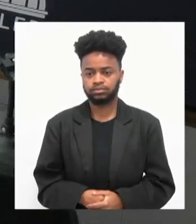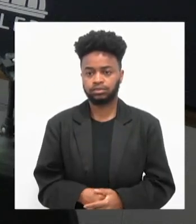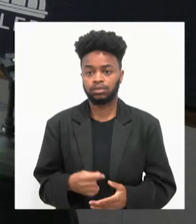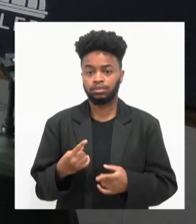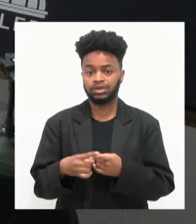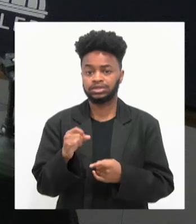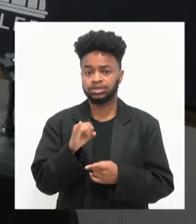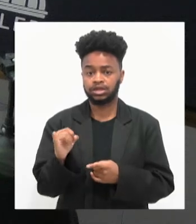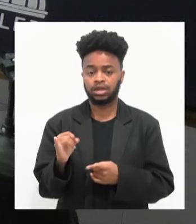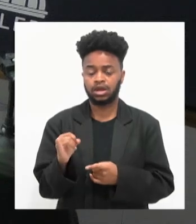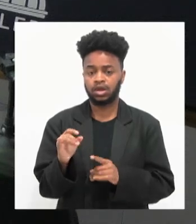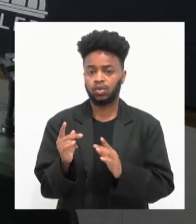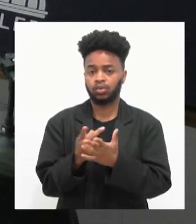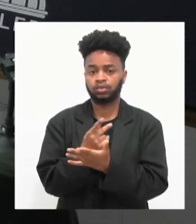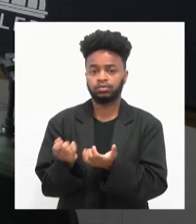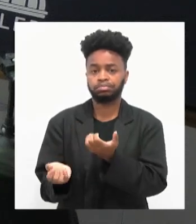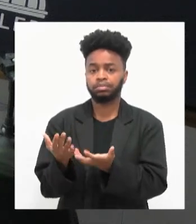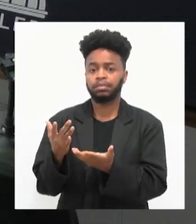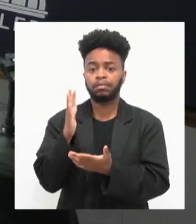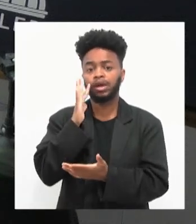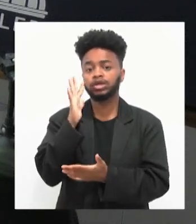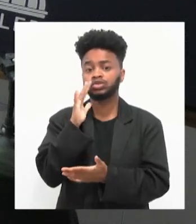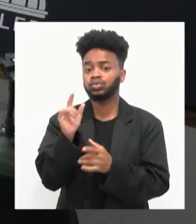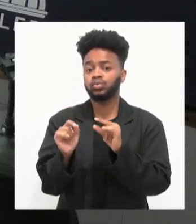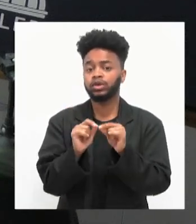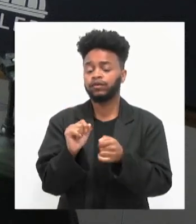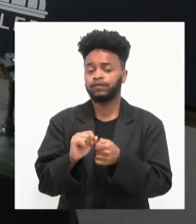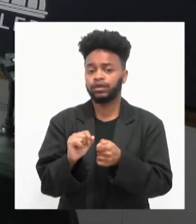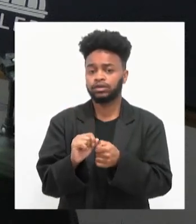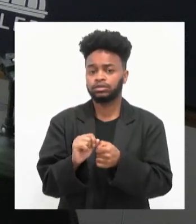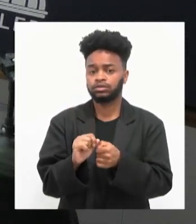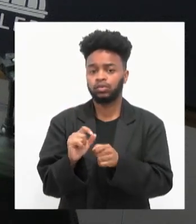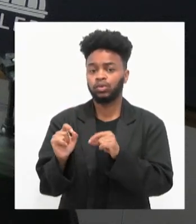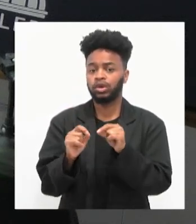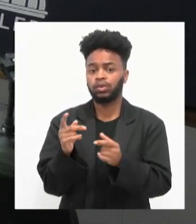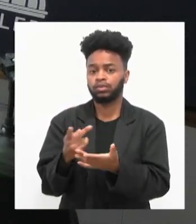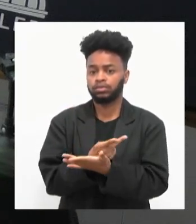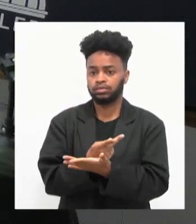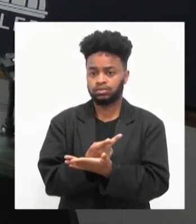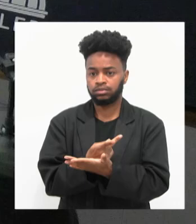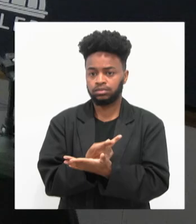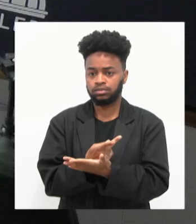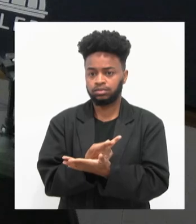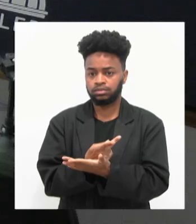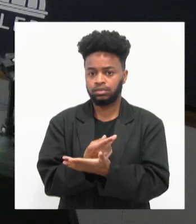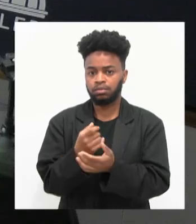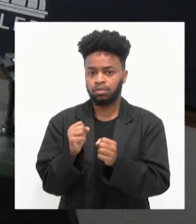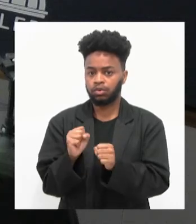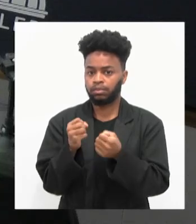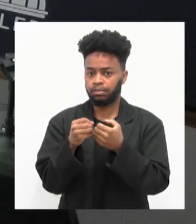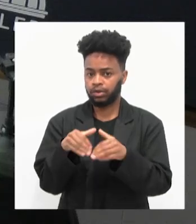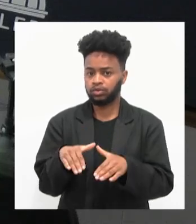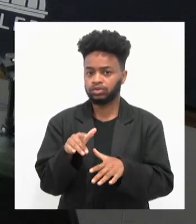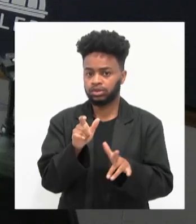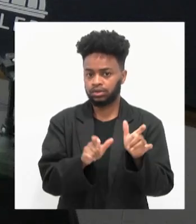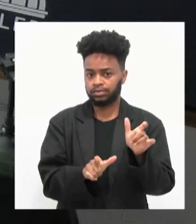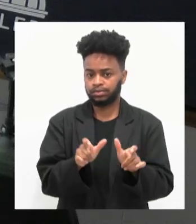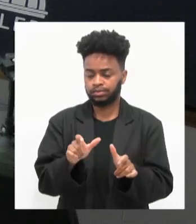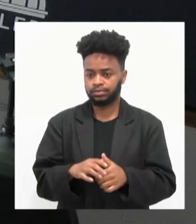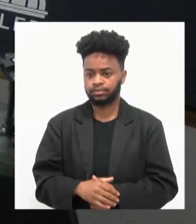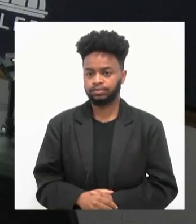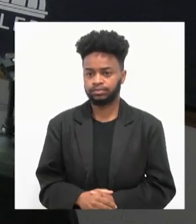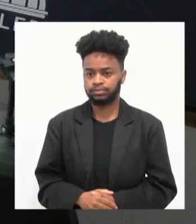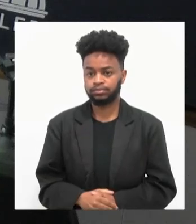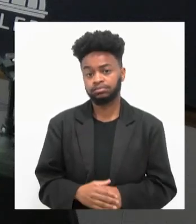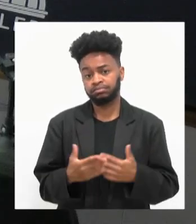incêndio, você imagina que isso pode seguir, pode causar de prejuízo para as pessoas. E aí, se bobear,